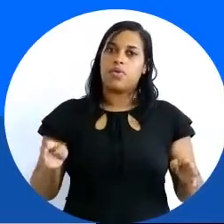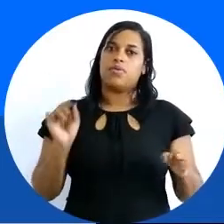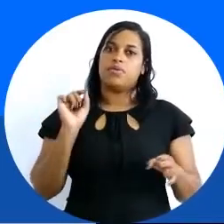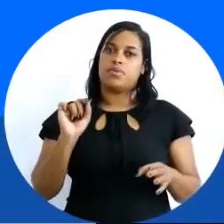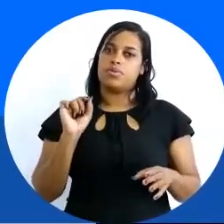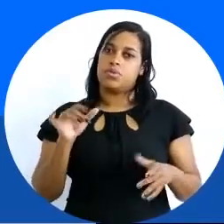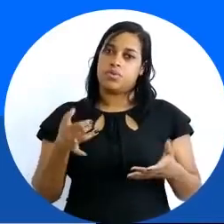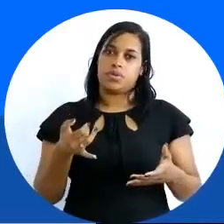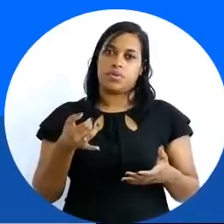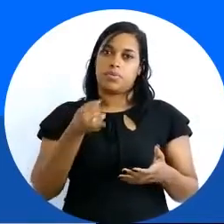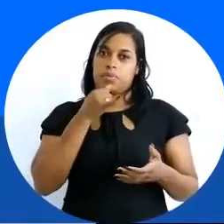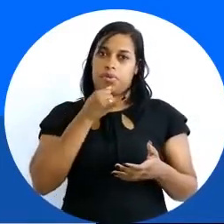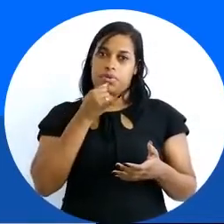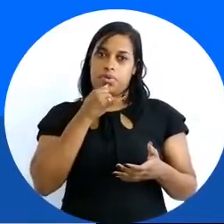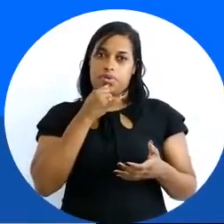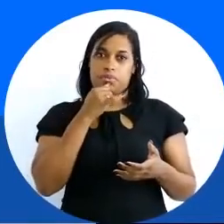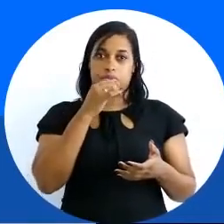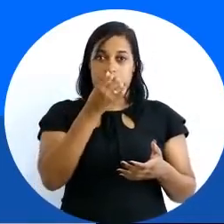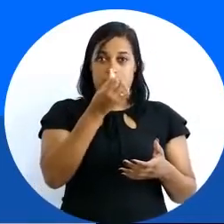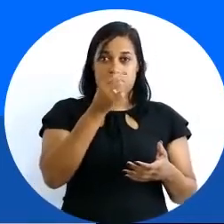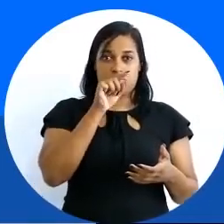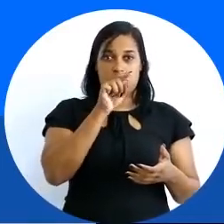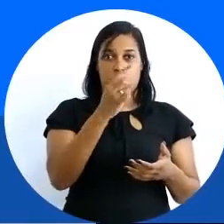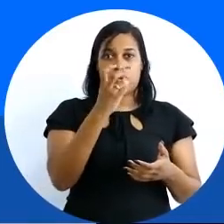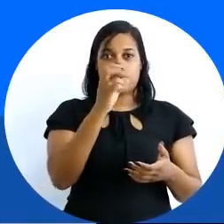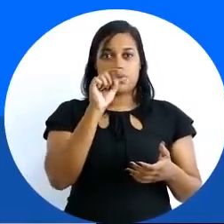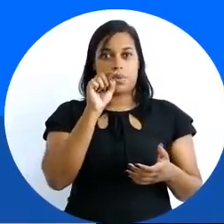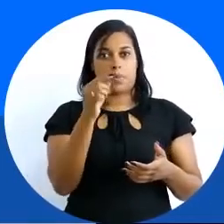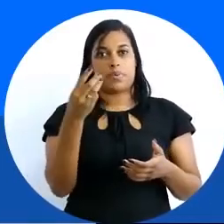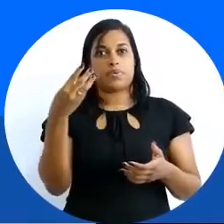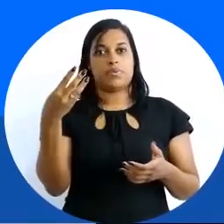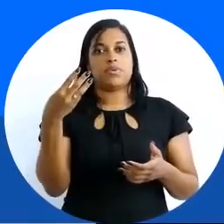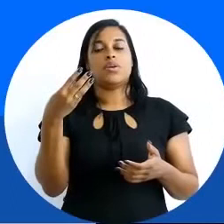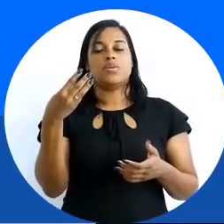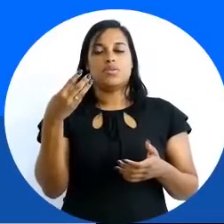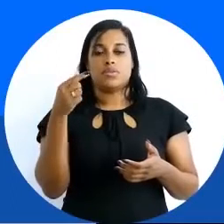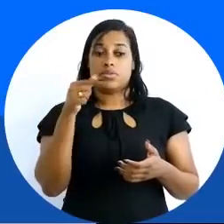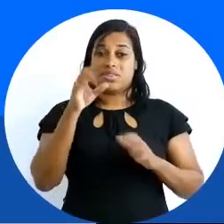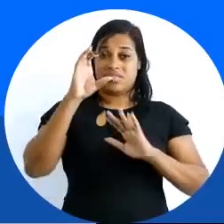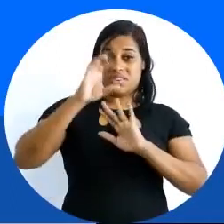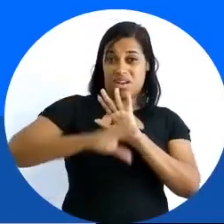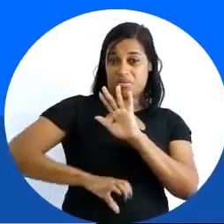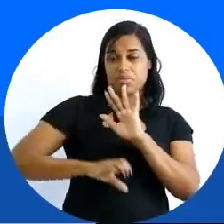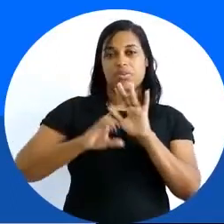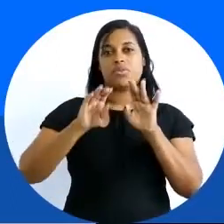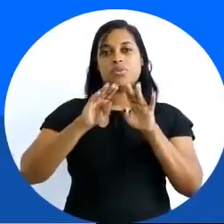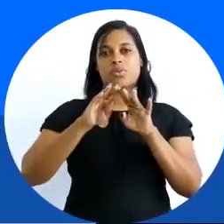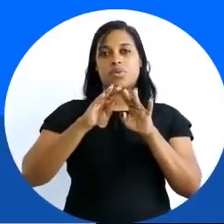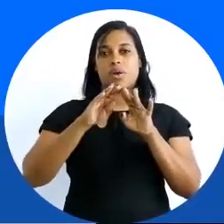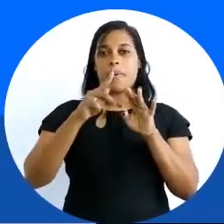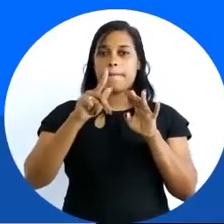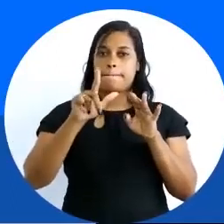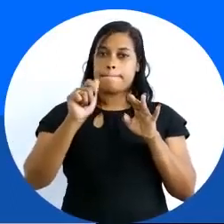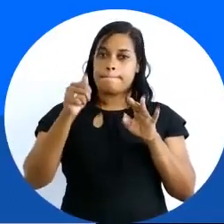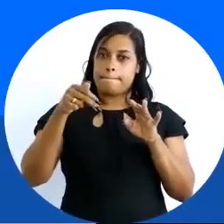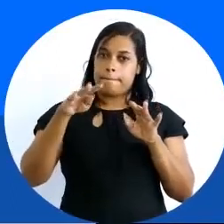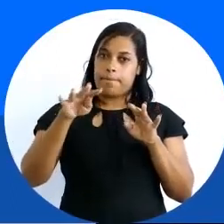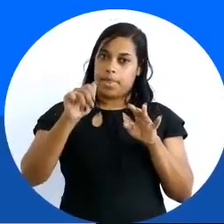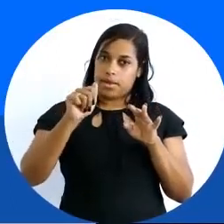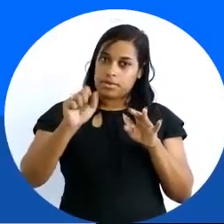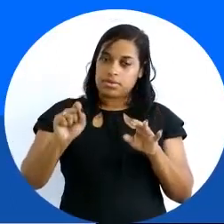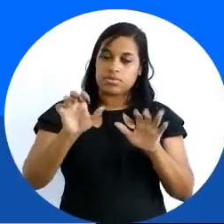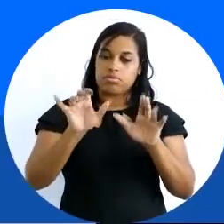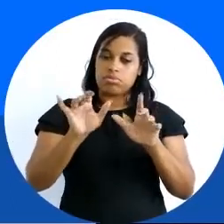seria, por exemplo, na parte 6.5.3, seria nesse capítulo, e plantas baixas para